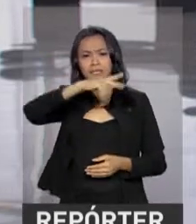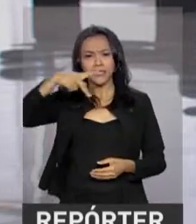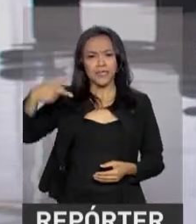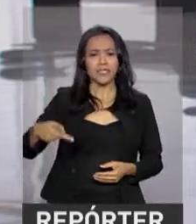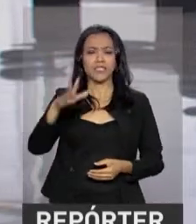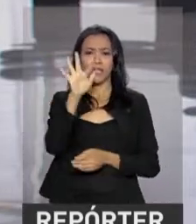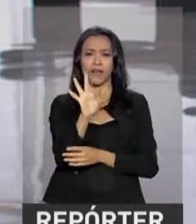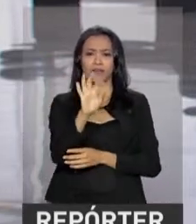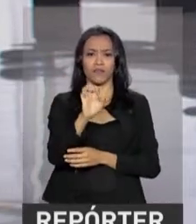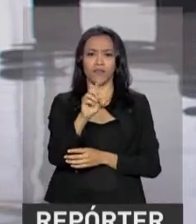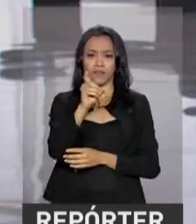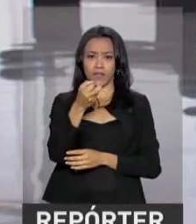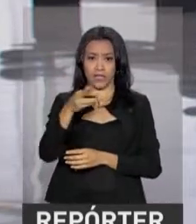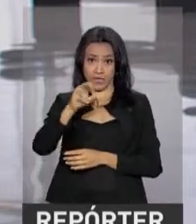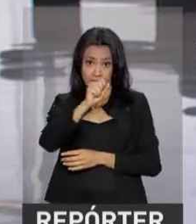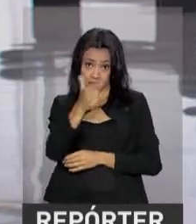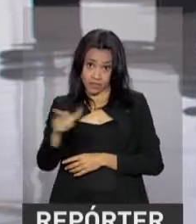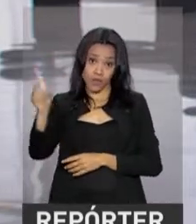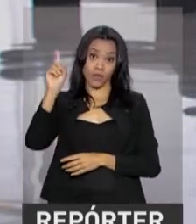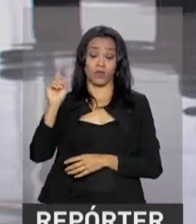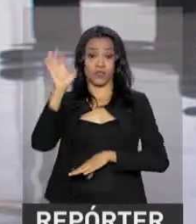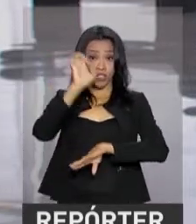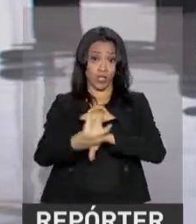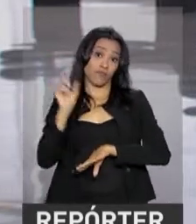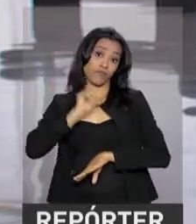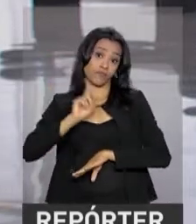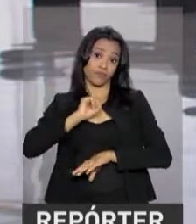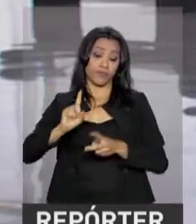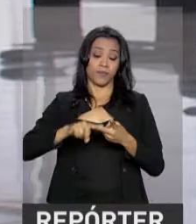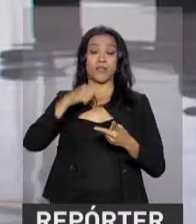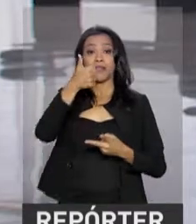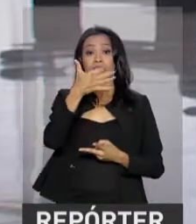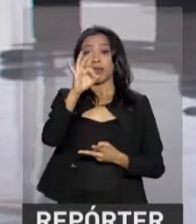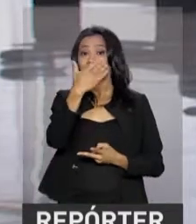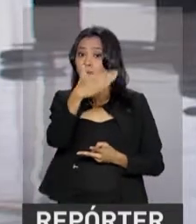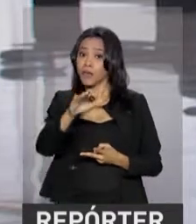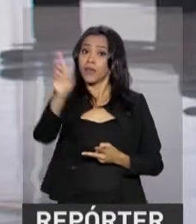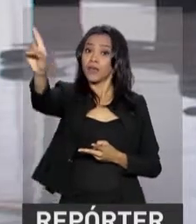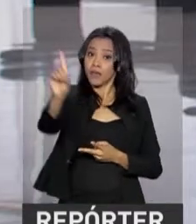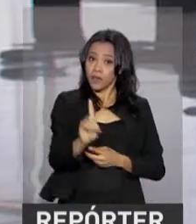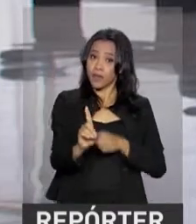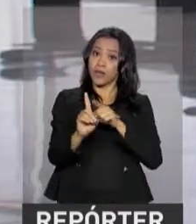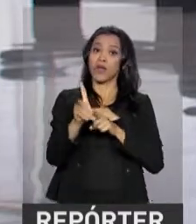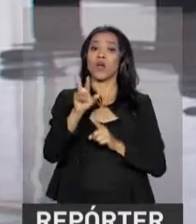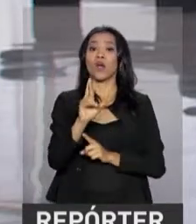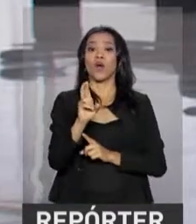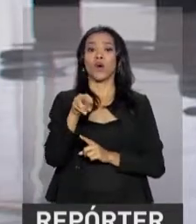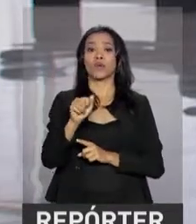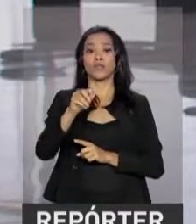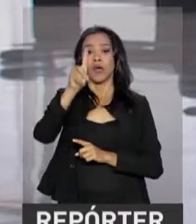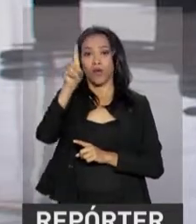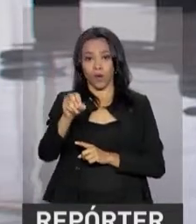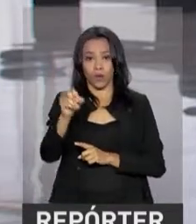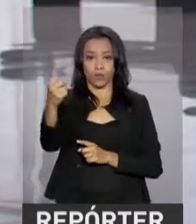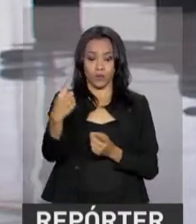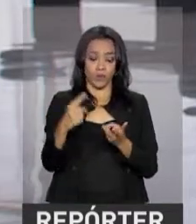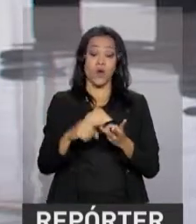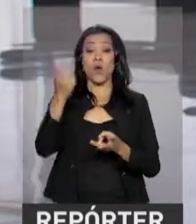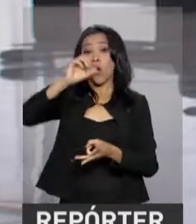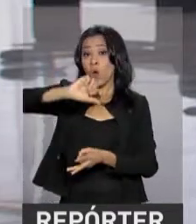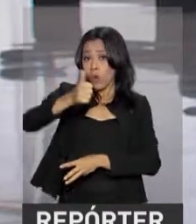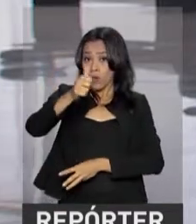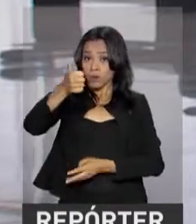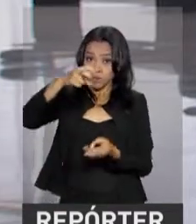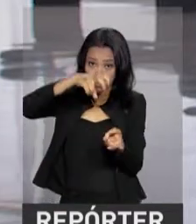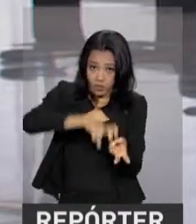às dez e meia temer recebe o deputado federal ronaldo nogueira do ptb do rio grande do sul e as 11 da manhã o